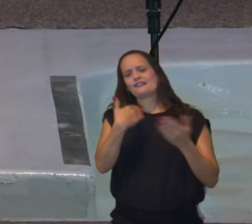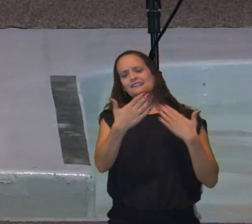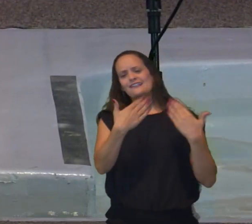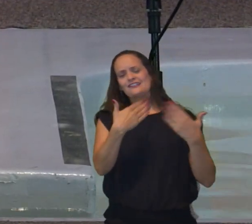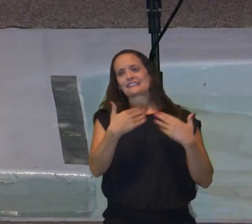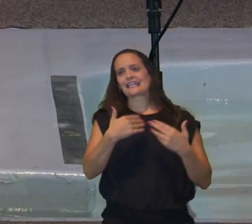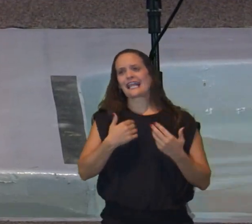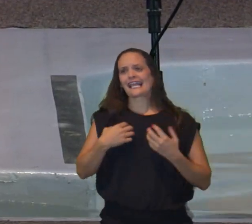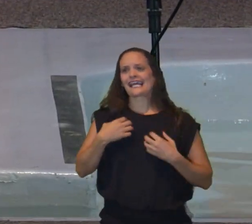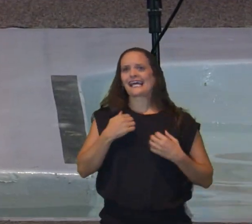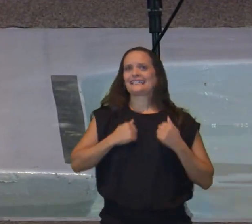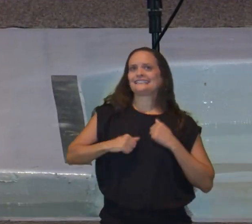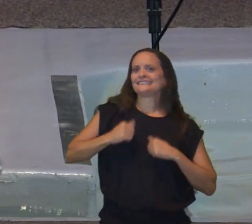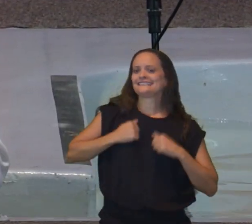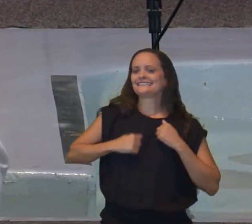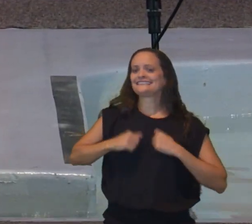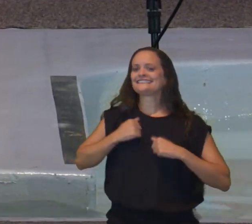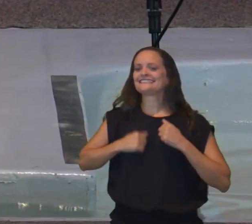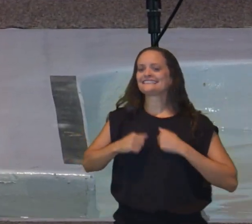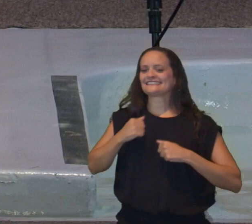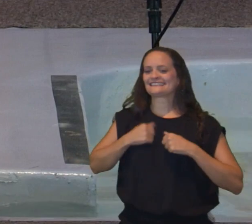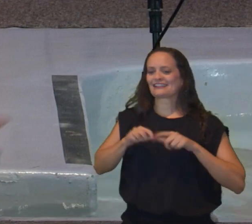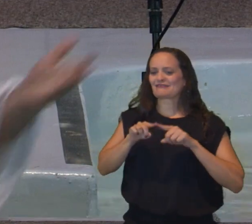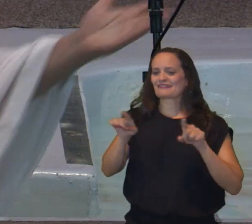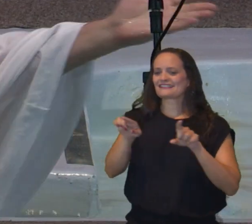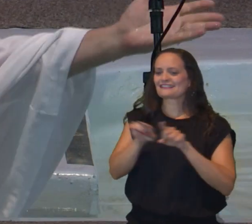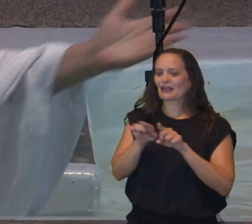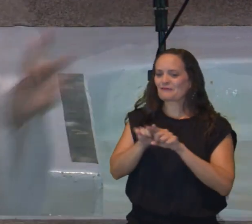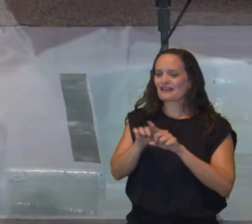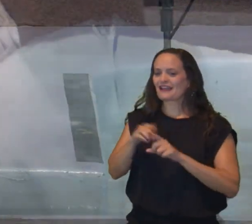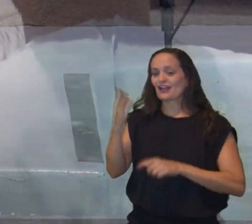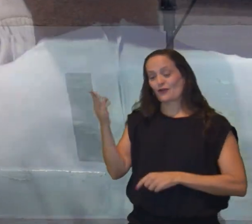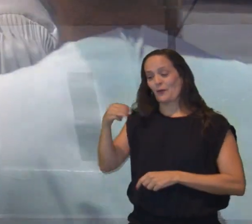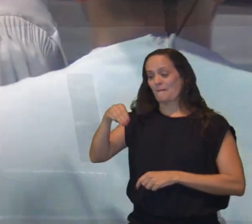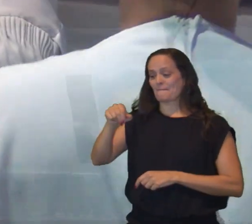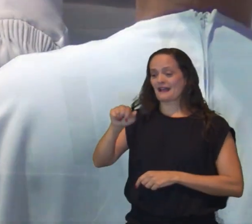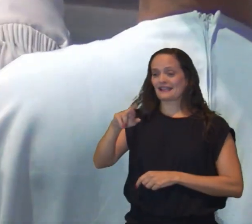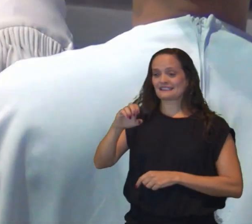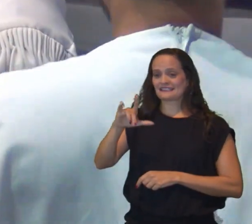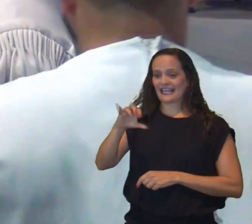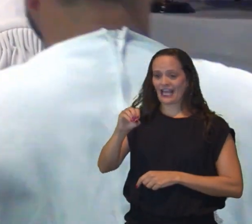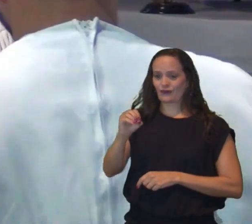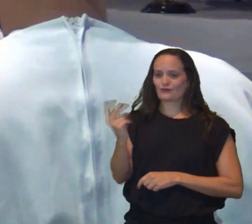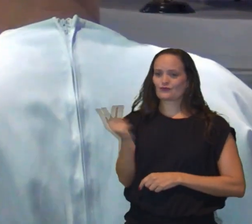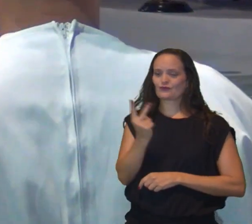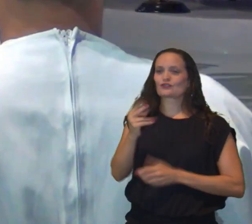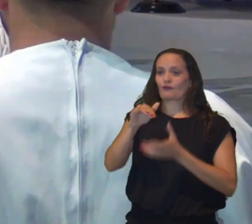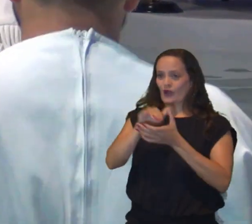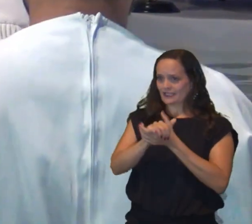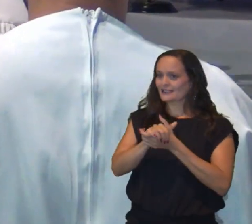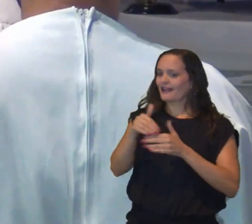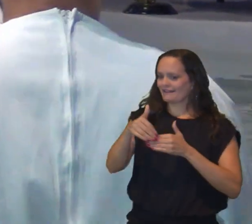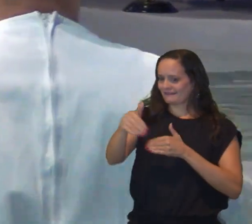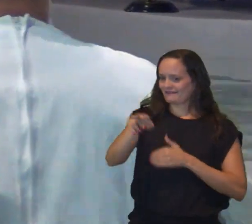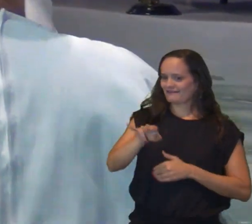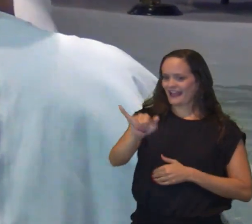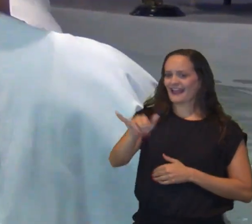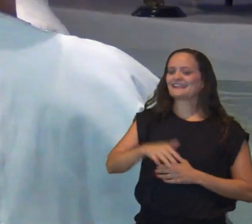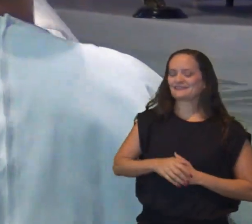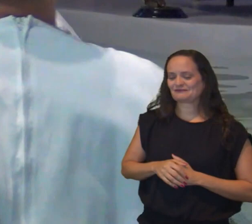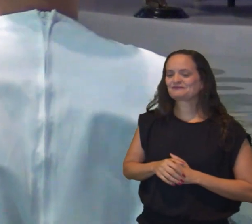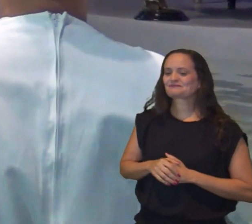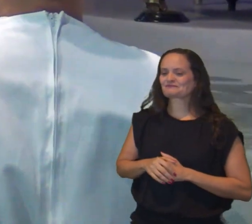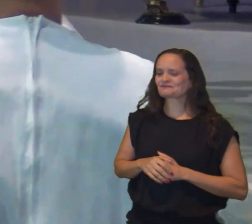aflita, e gradativamente conversando. Depois chegou o Marcelo, e a profissão de fé deles também,